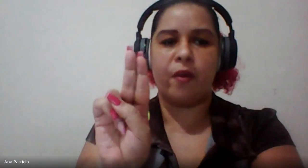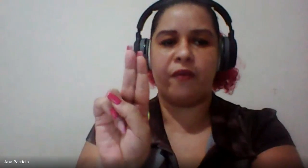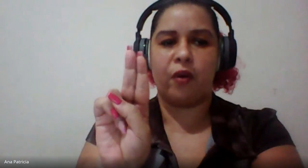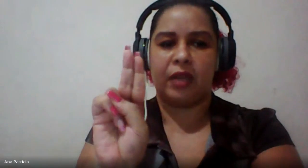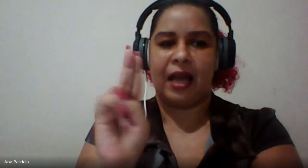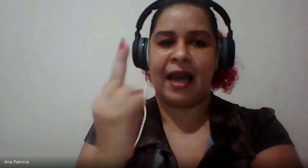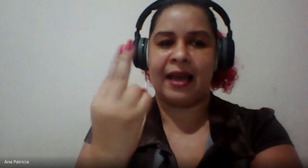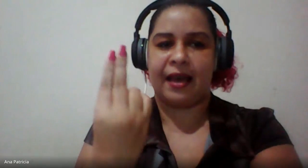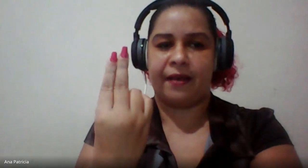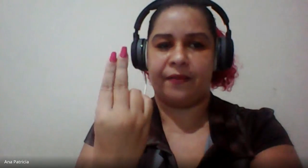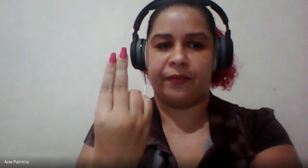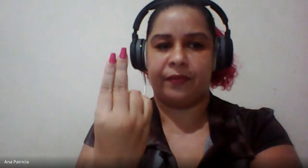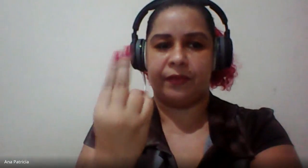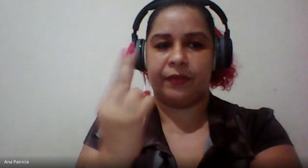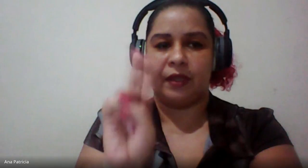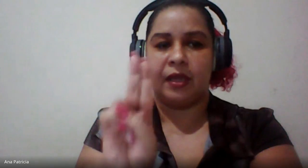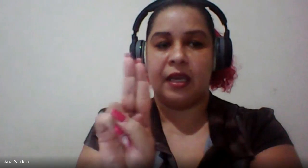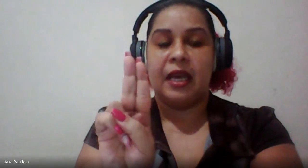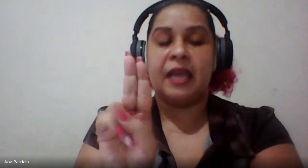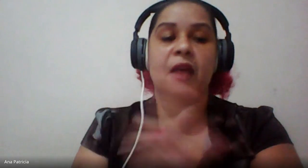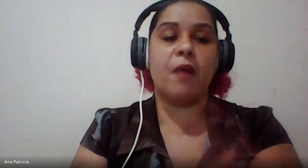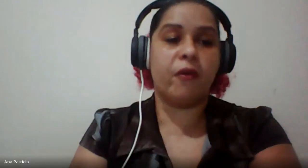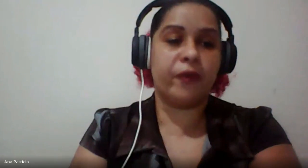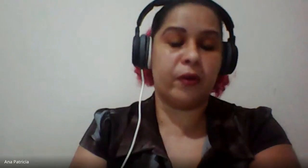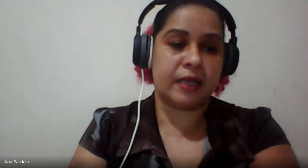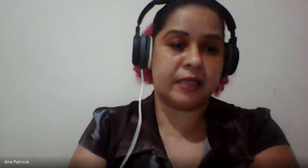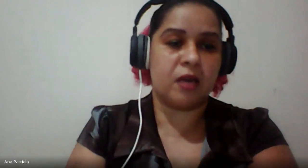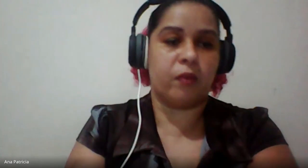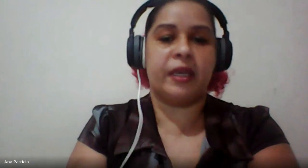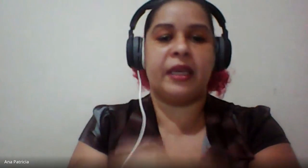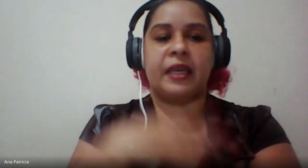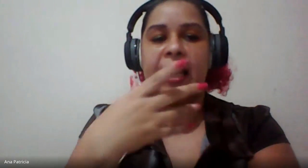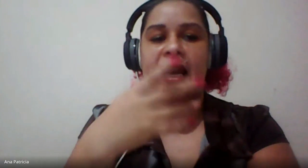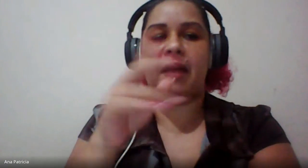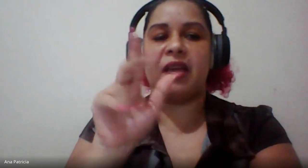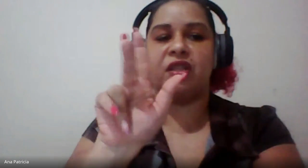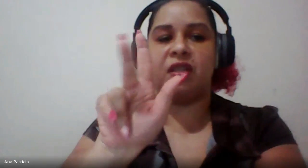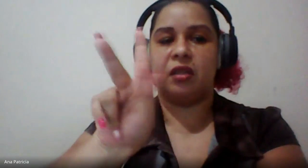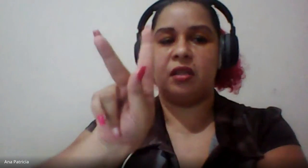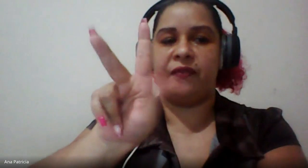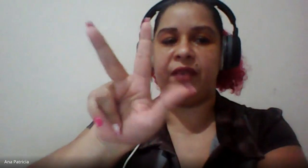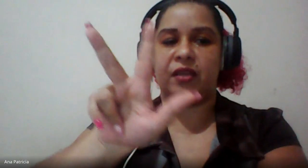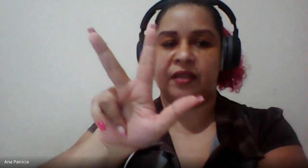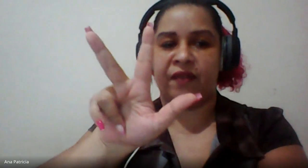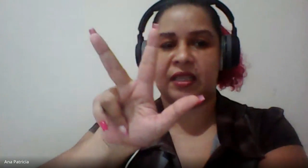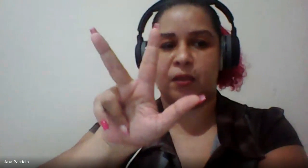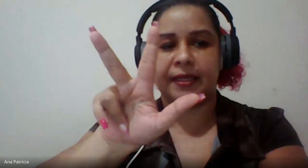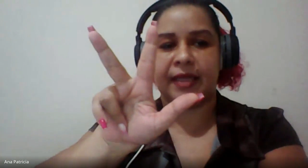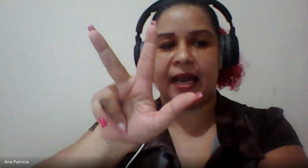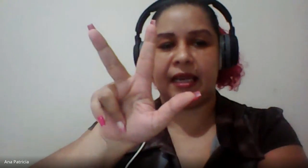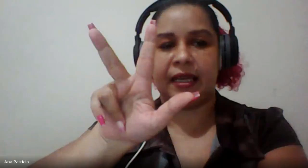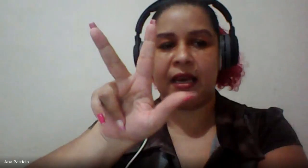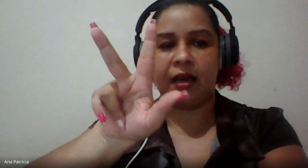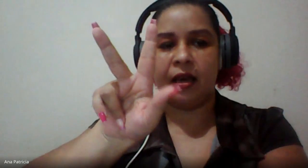só uma volta, H. E tem uma configuração que ela é mais difícil. Você faz assim, o pezinho